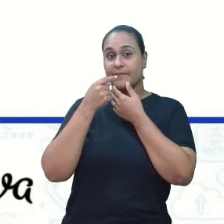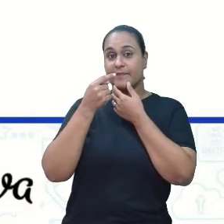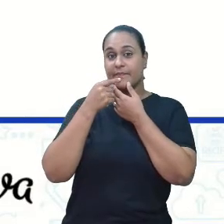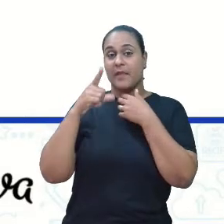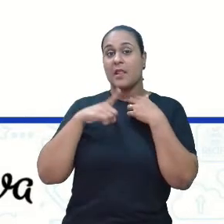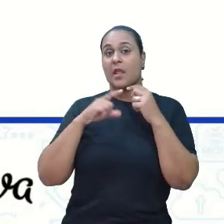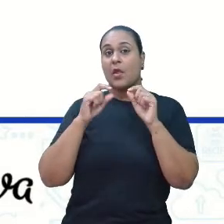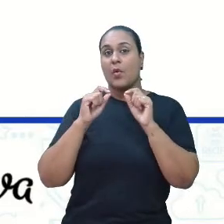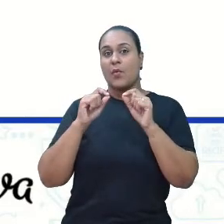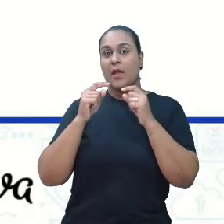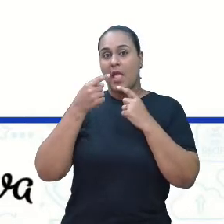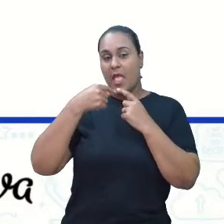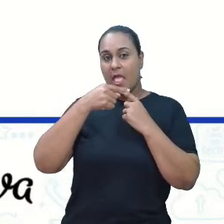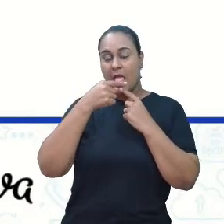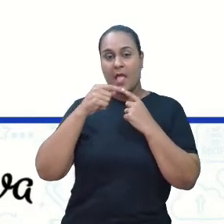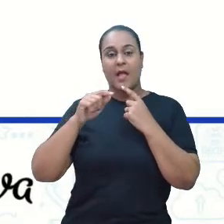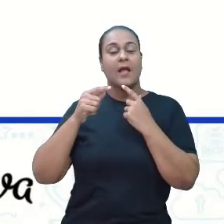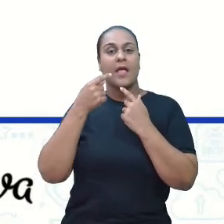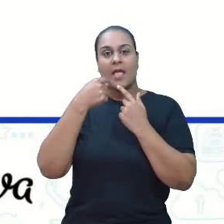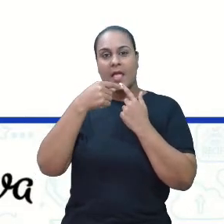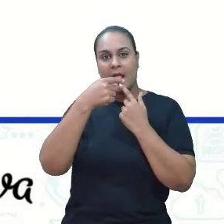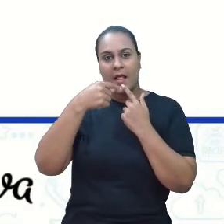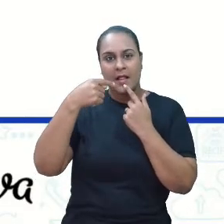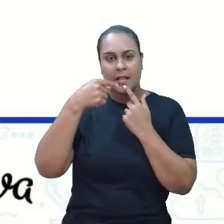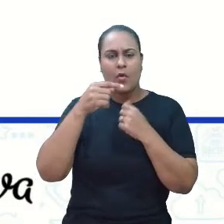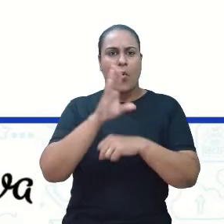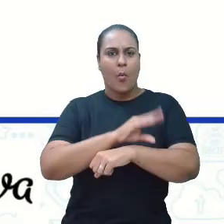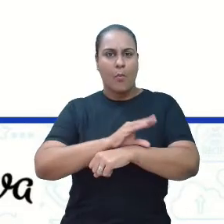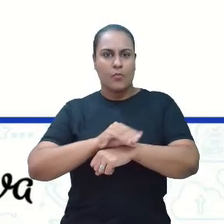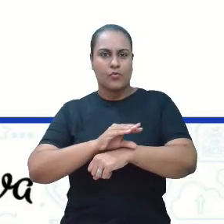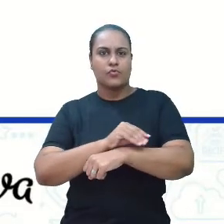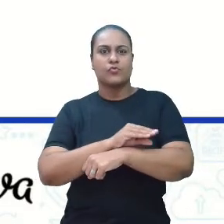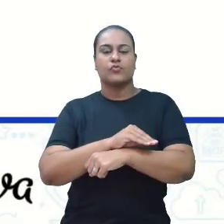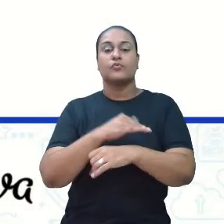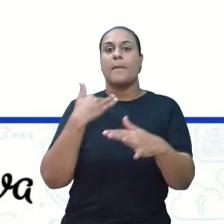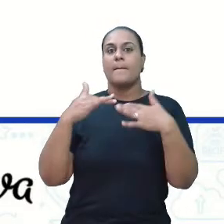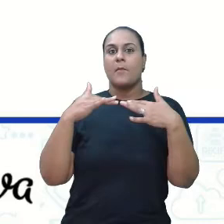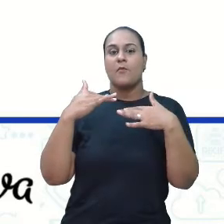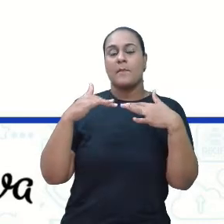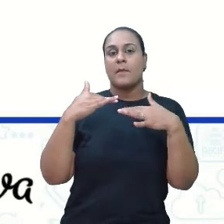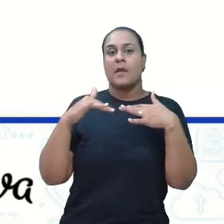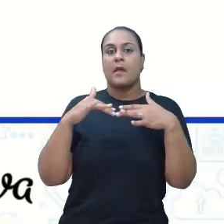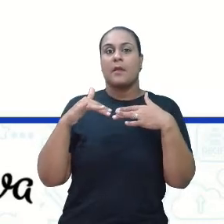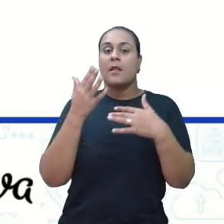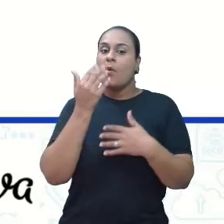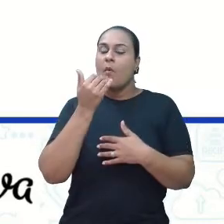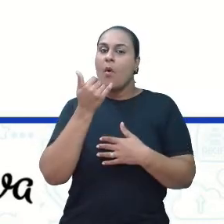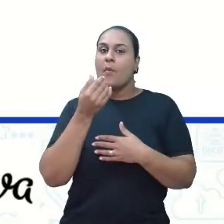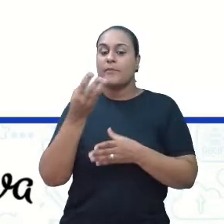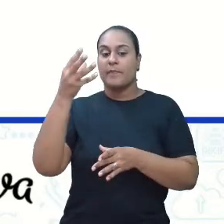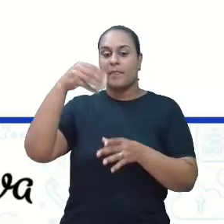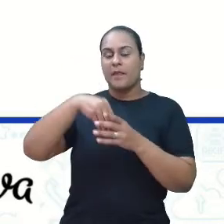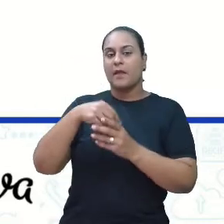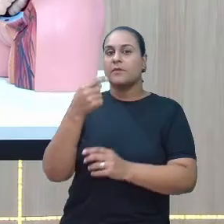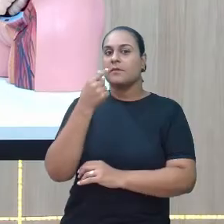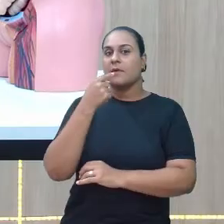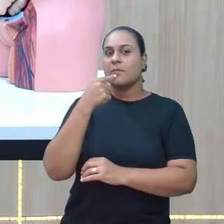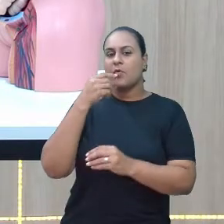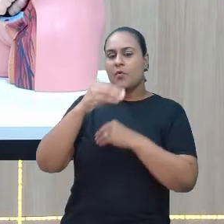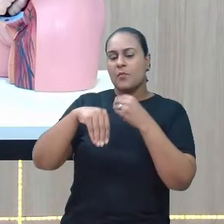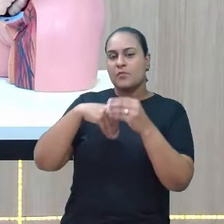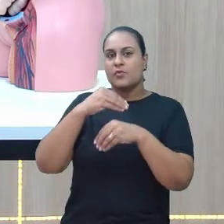a língua, que é um órgão musculoso, movimenta o alimento e esse movimento mistura